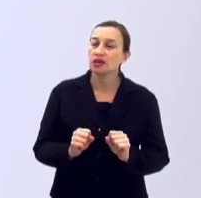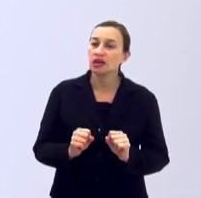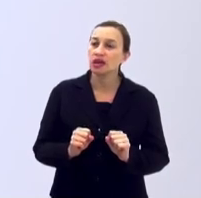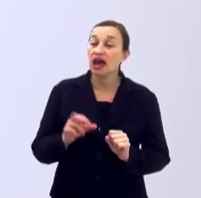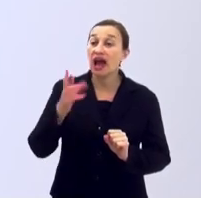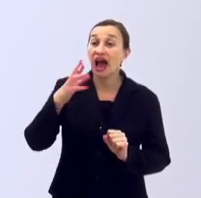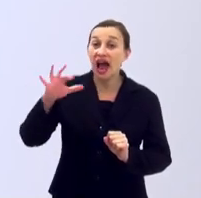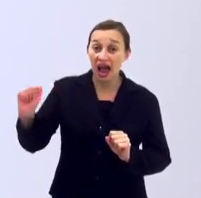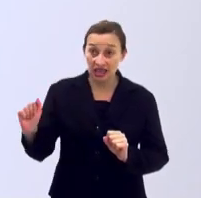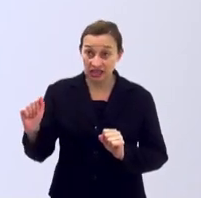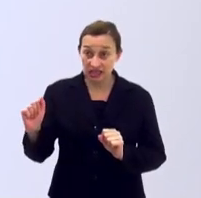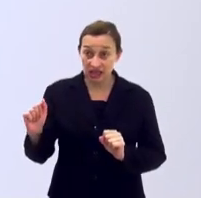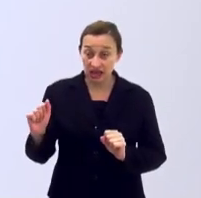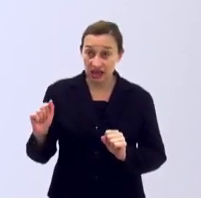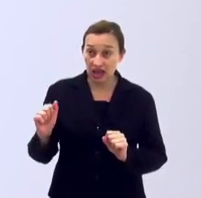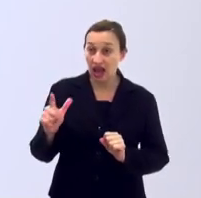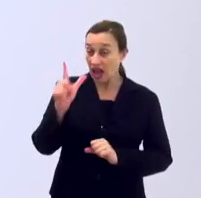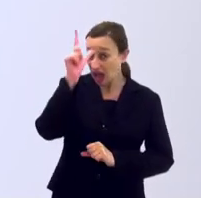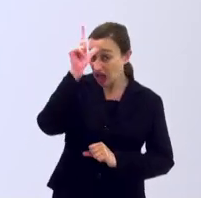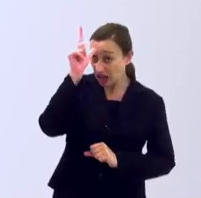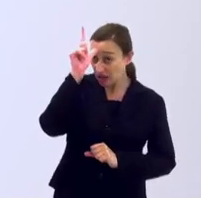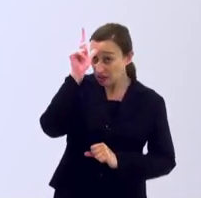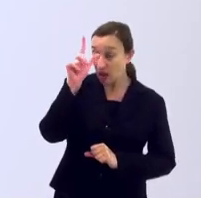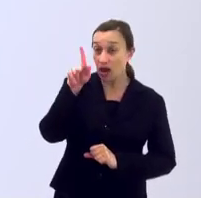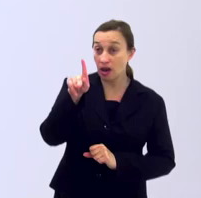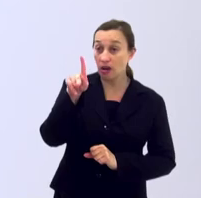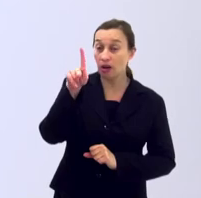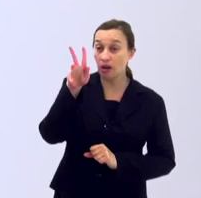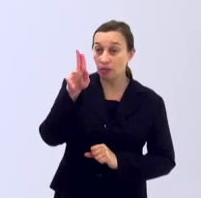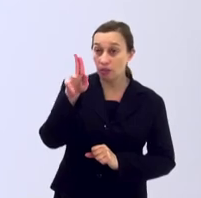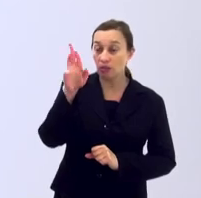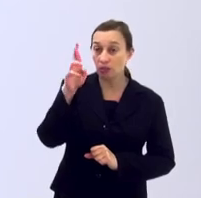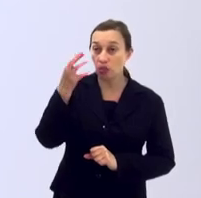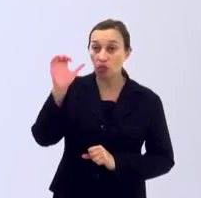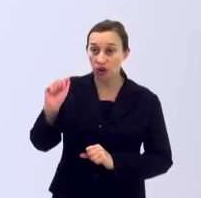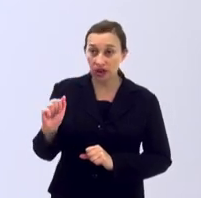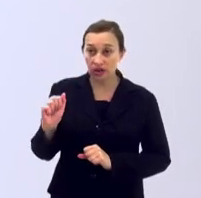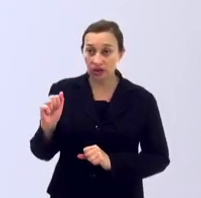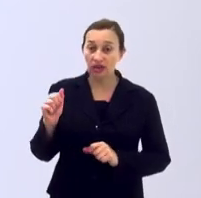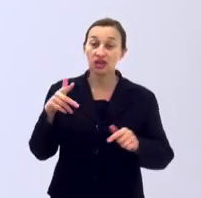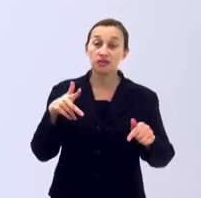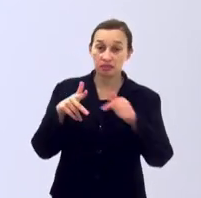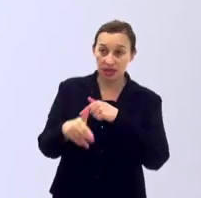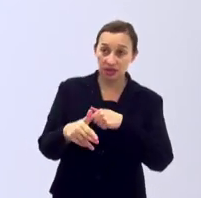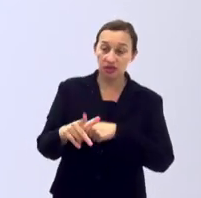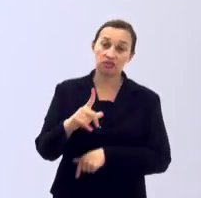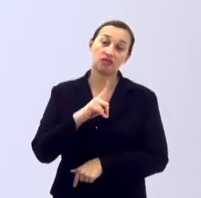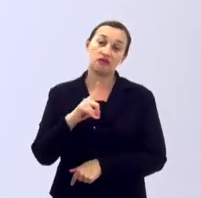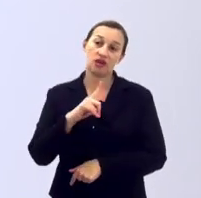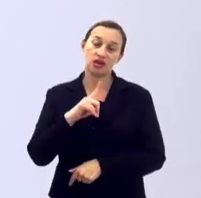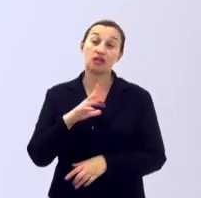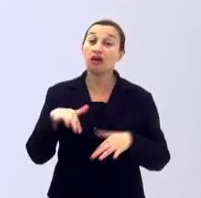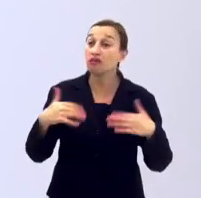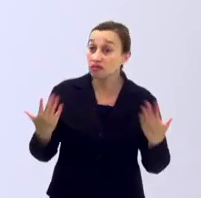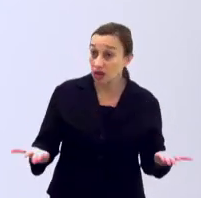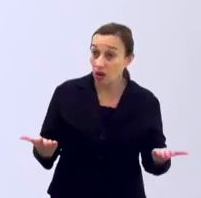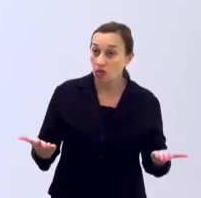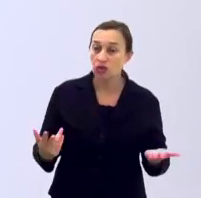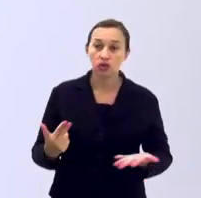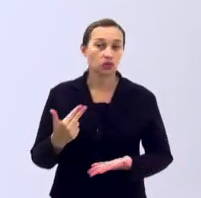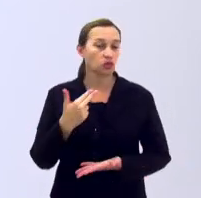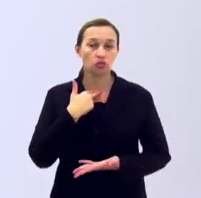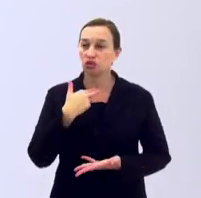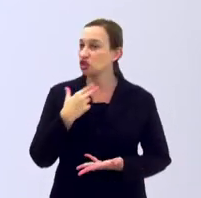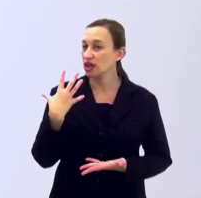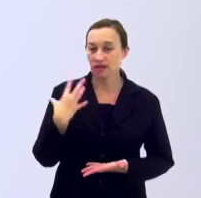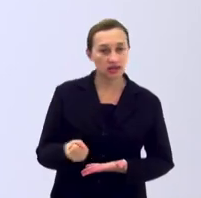a raça alemã pura viesse a ter algum tipo de interferência. Então, e não